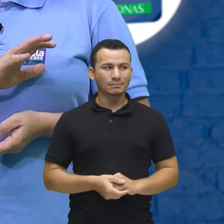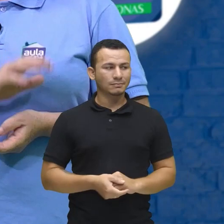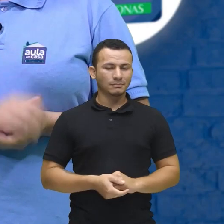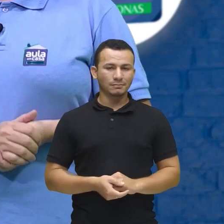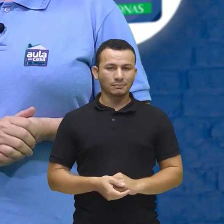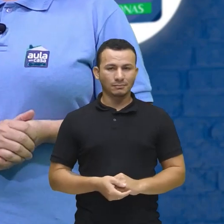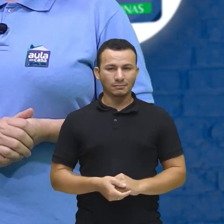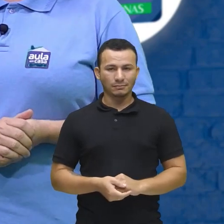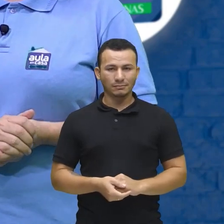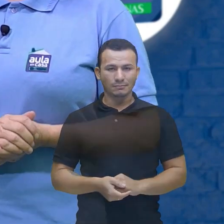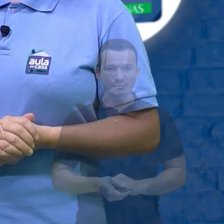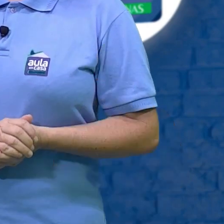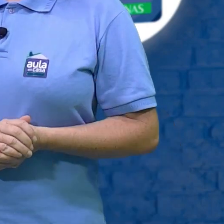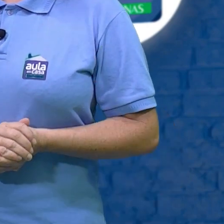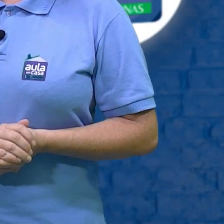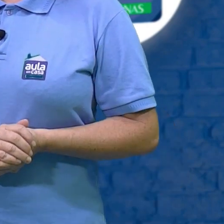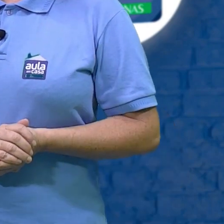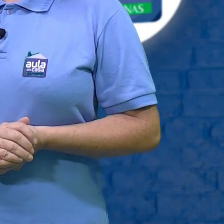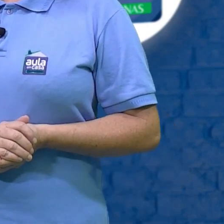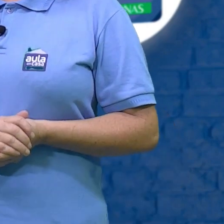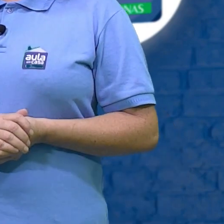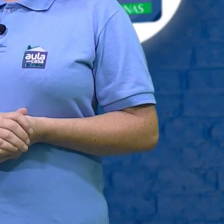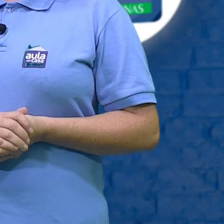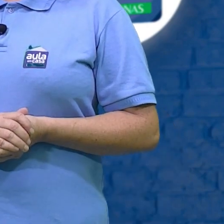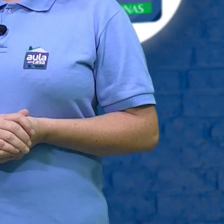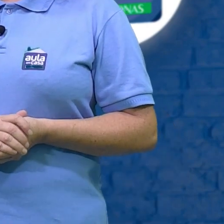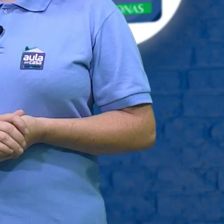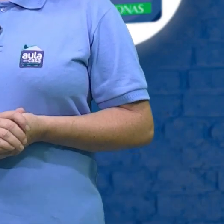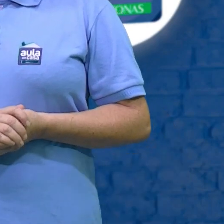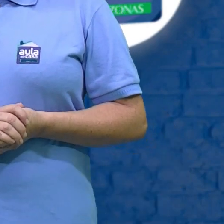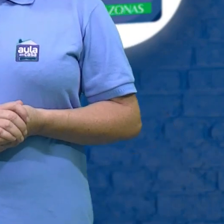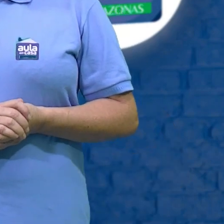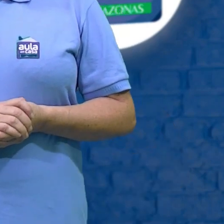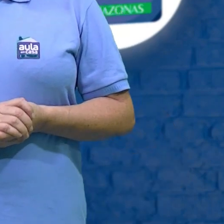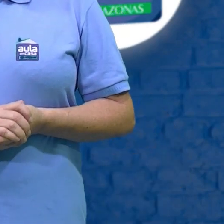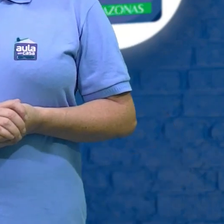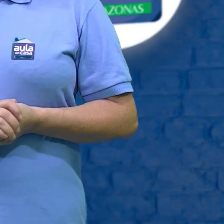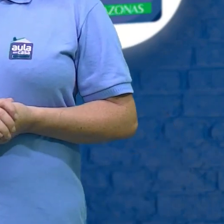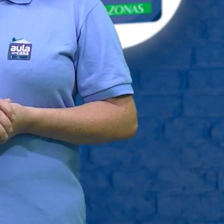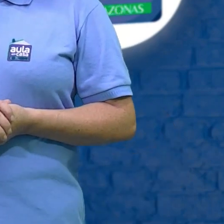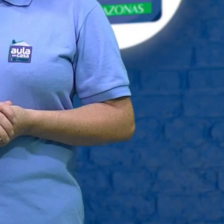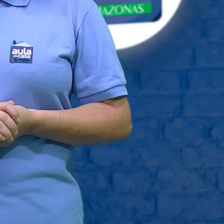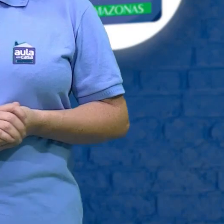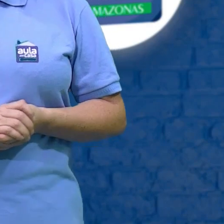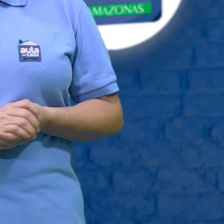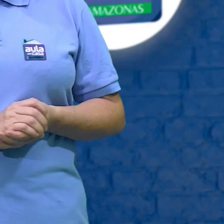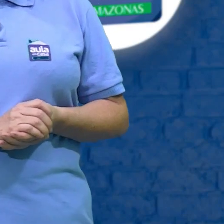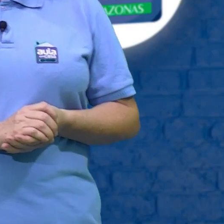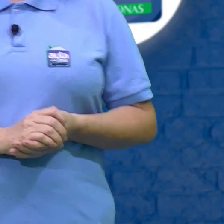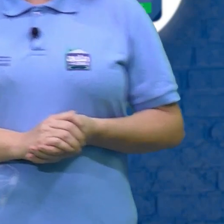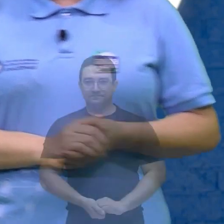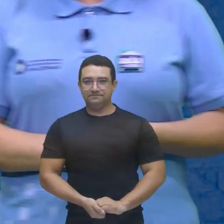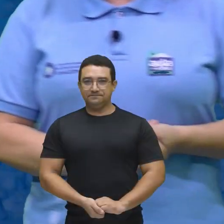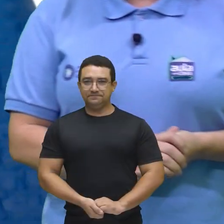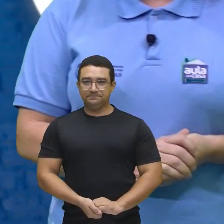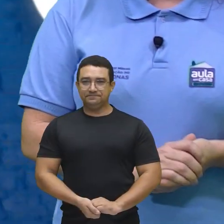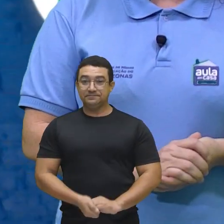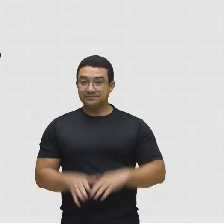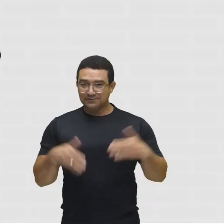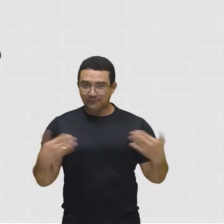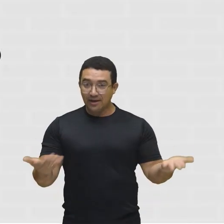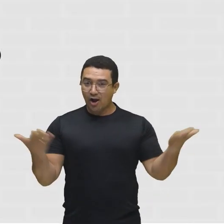mais coisas aí. Vamos lá? Então, falando sobre isso, nós temos sobre o trabalho, né, a questão do trabalho